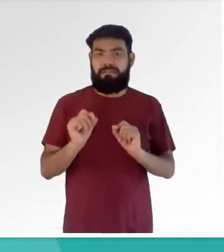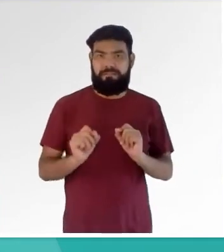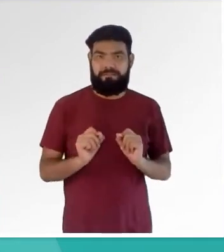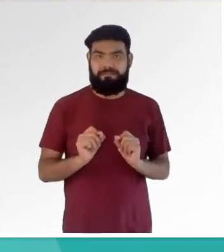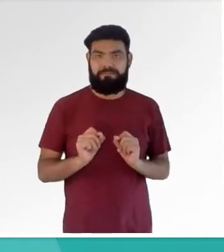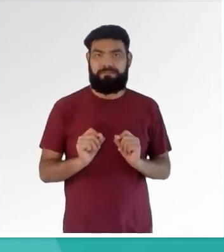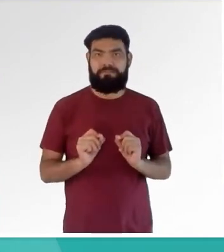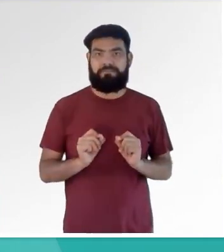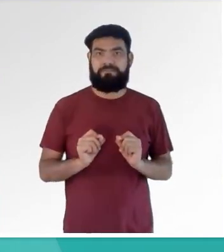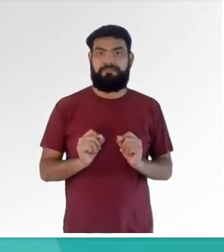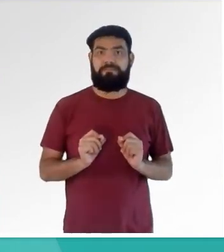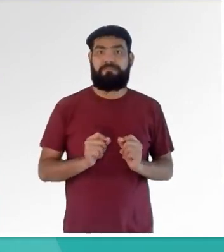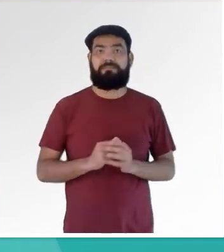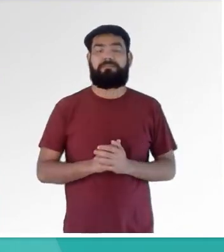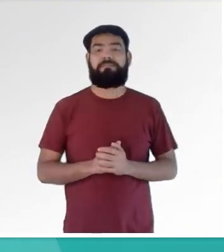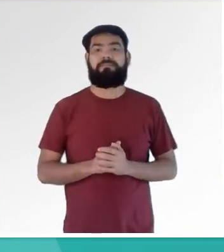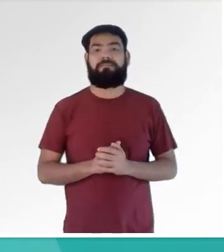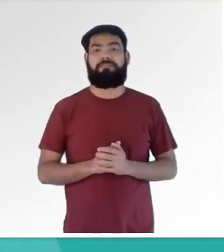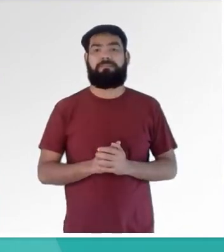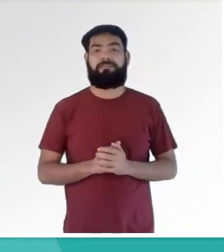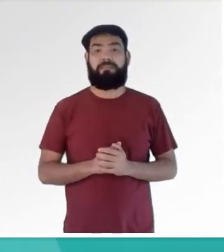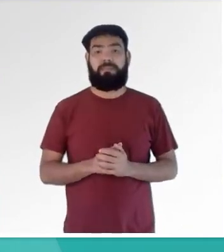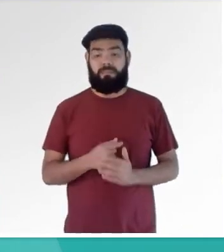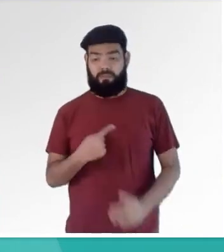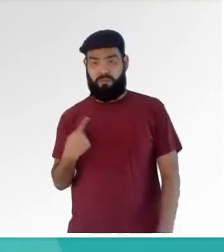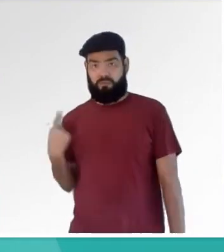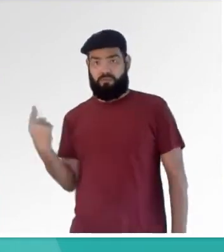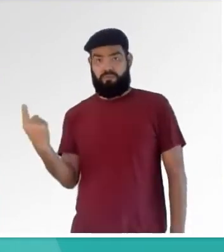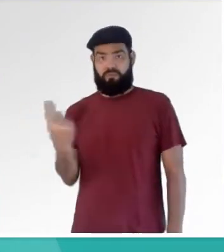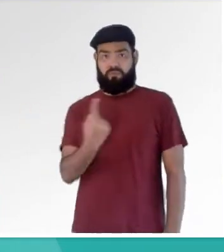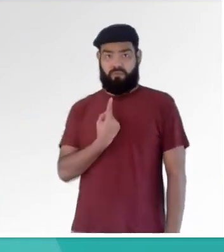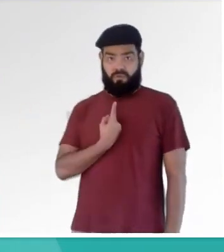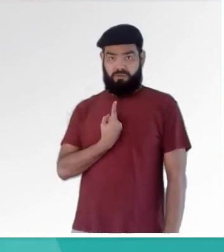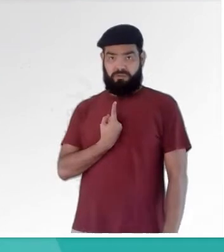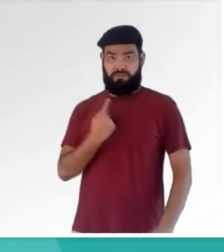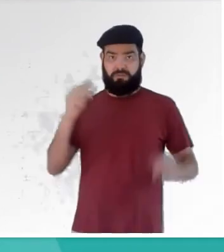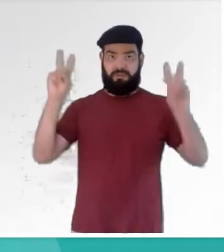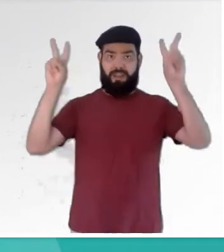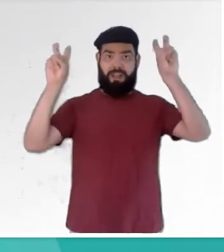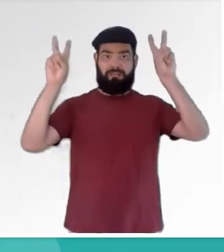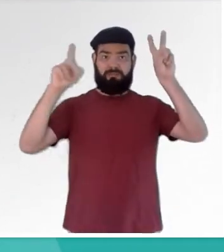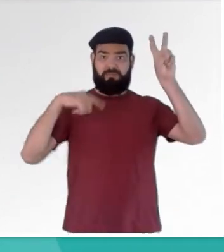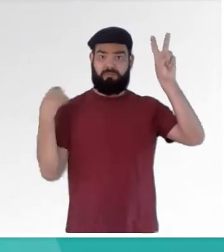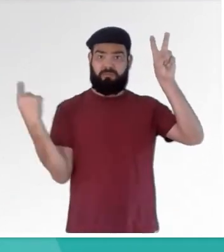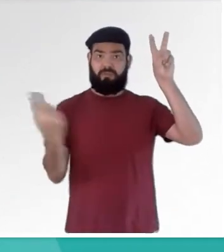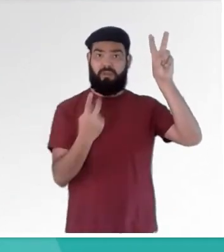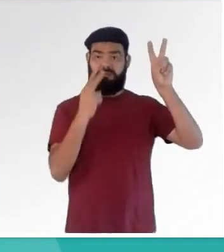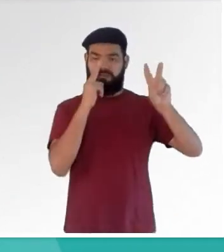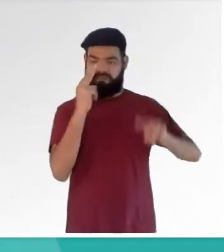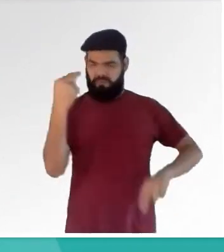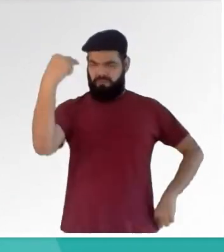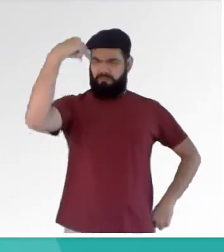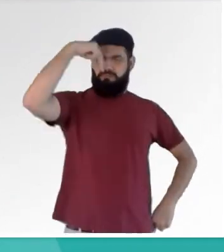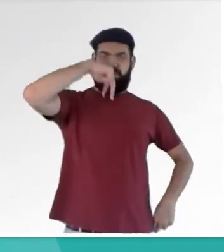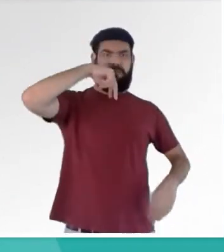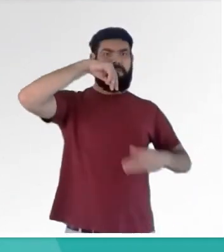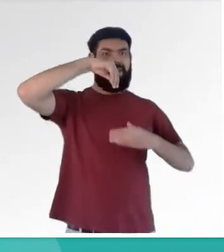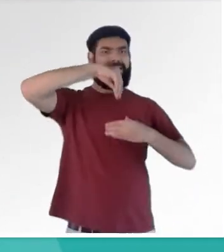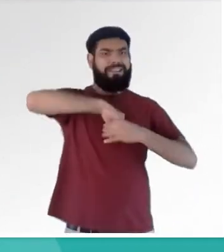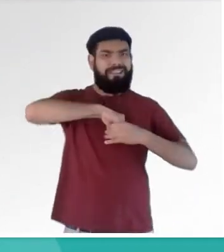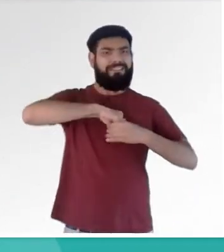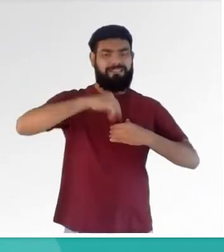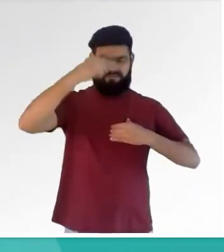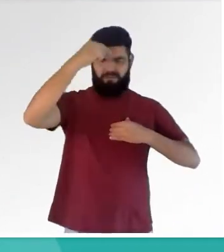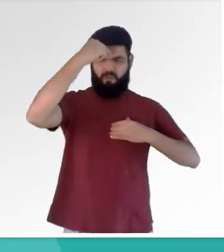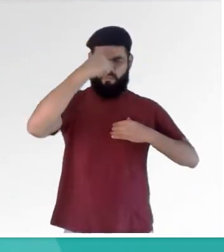tá? Nós falamos um pouco de nós, tá bom? Nós olhamos para dentro de nós e nós olhamos também